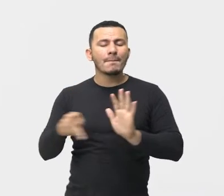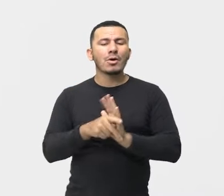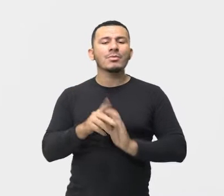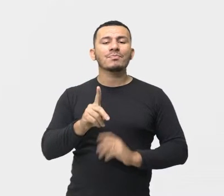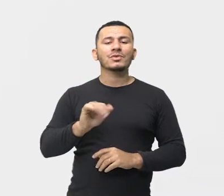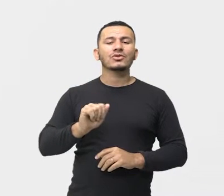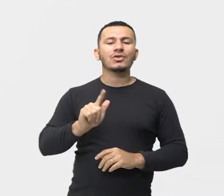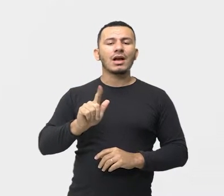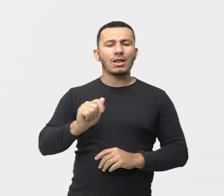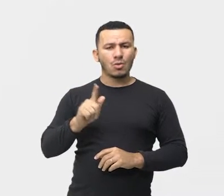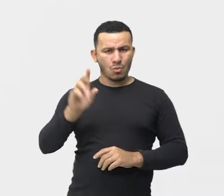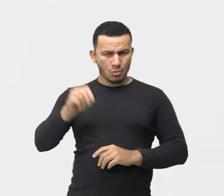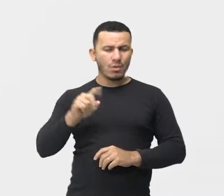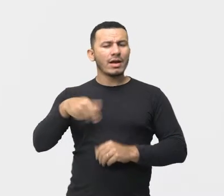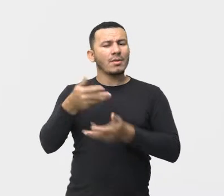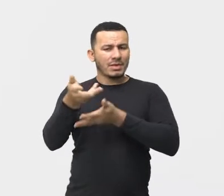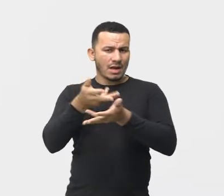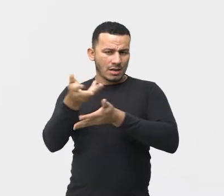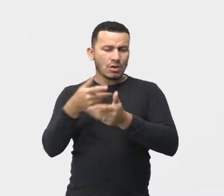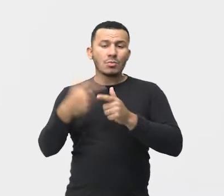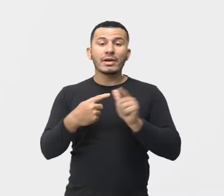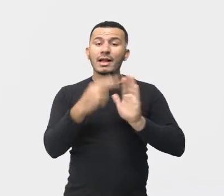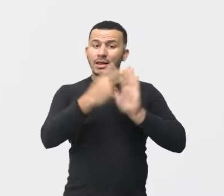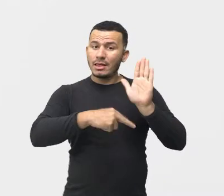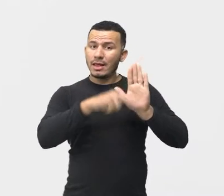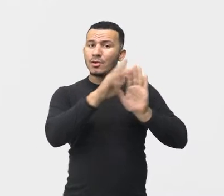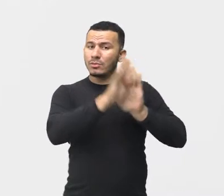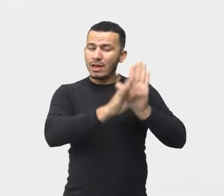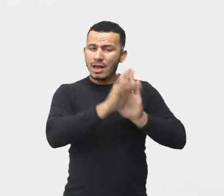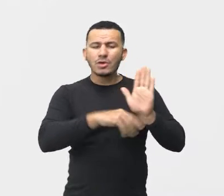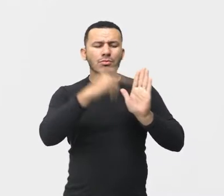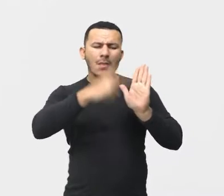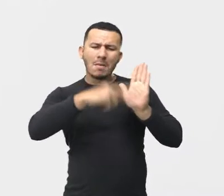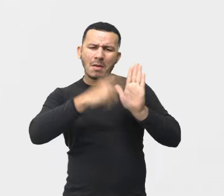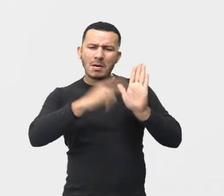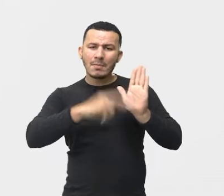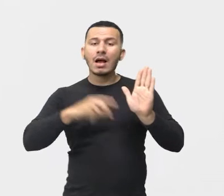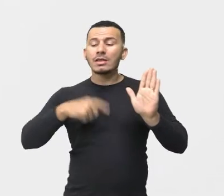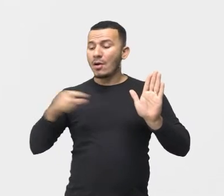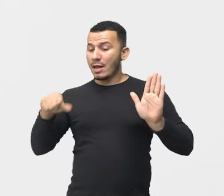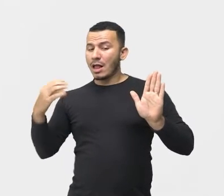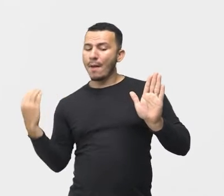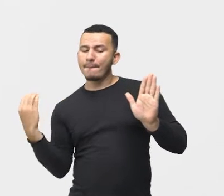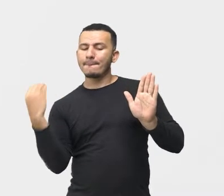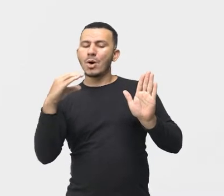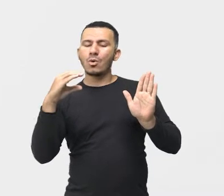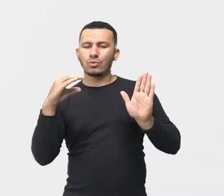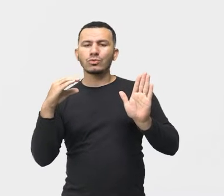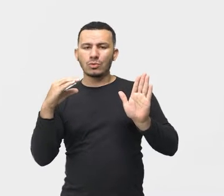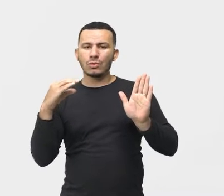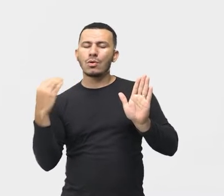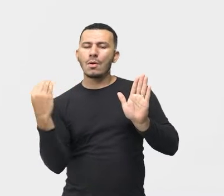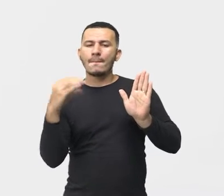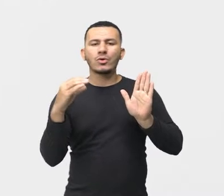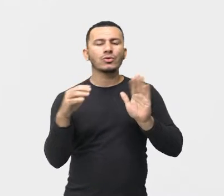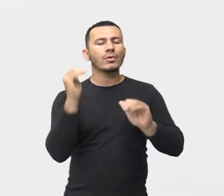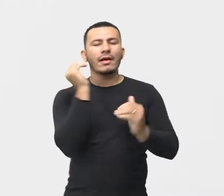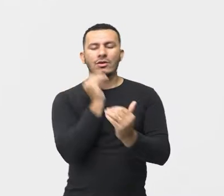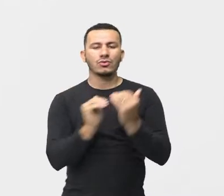um diálogo com o que ele acabou de ler. Ele está literalmente respondendo e demonstrando